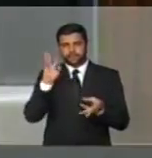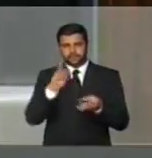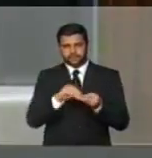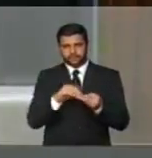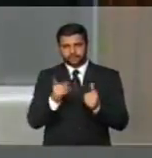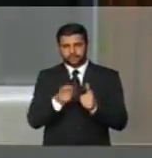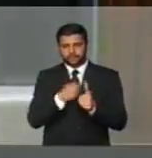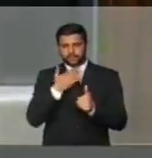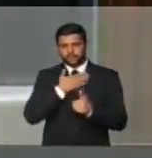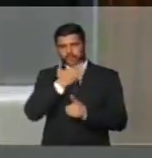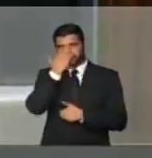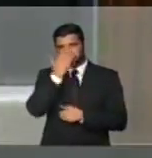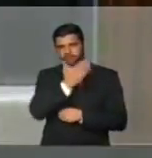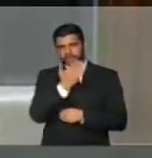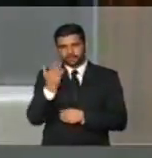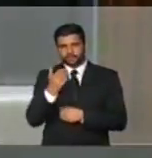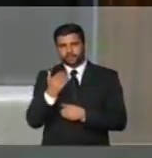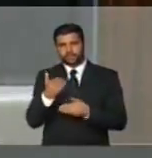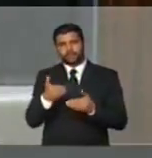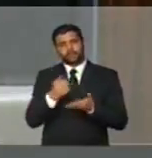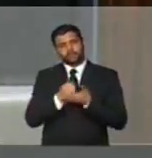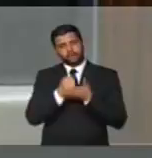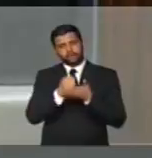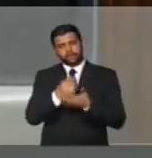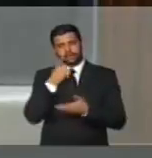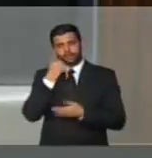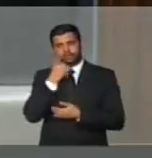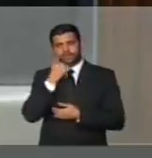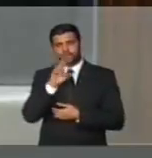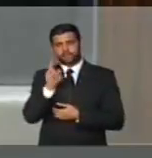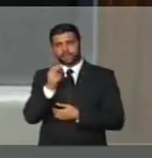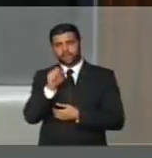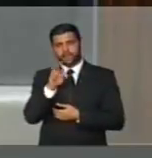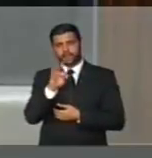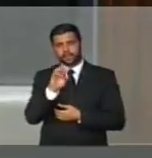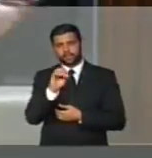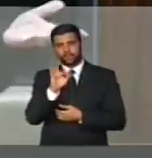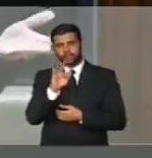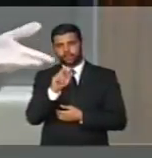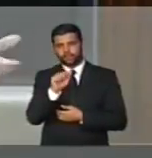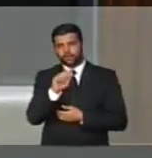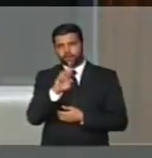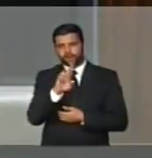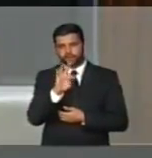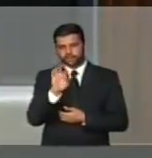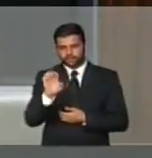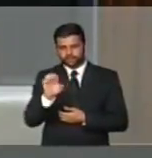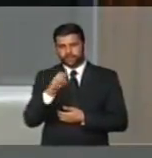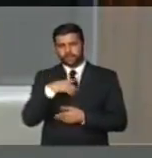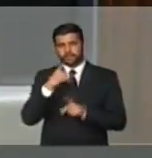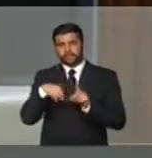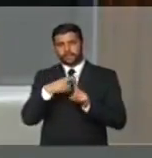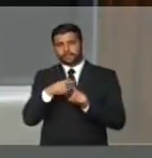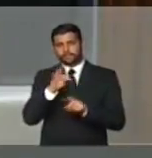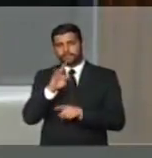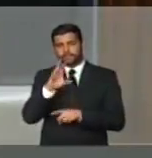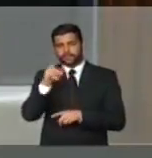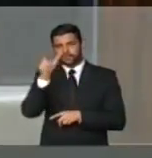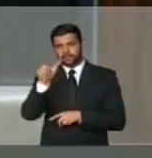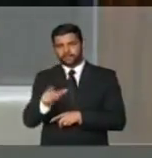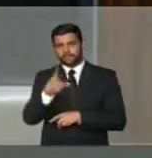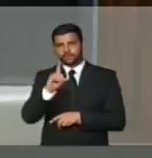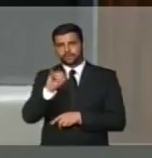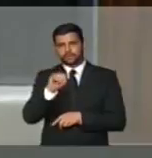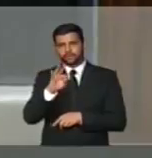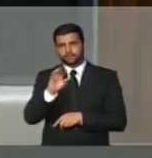Primeiro, agradecendo a parte do eminente deputado Heráclito Fortes, até porque Fortes, mais do que ele aqui, só o